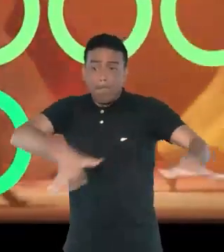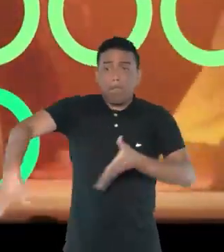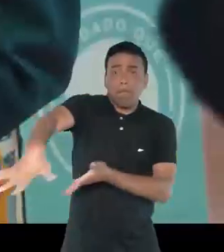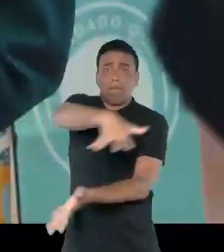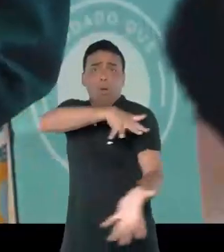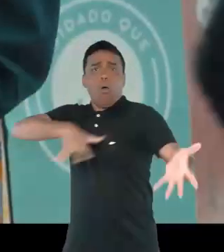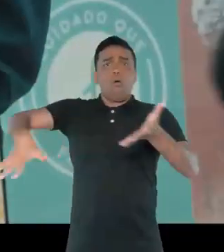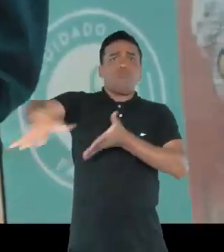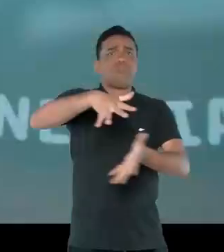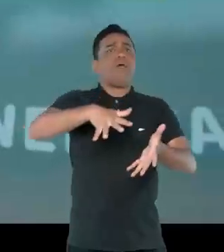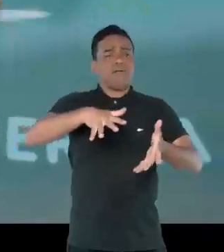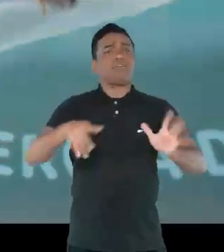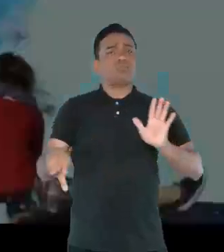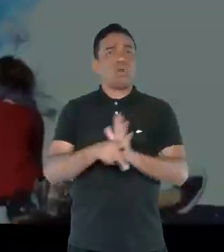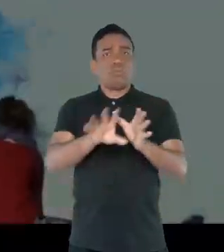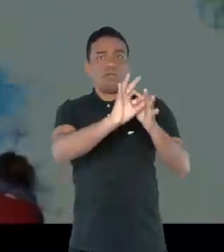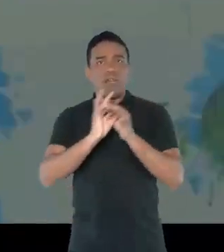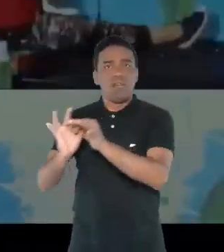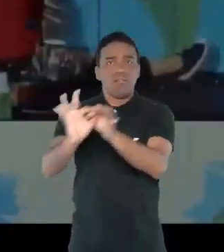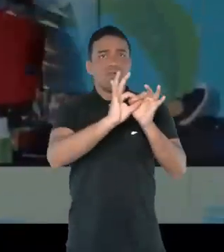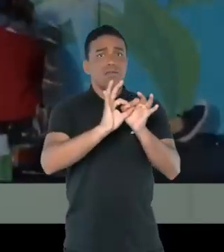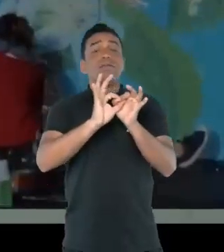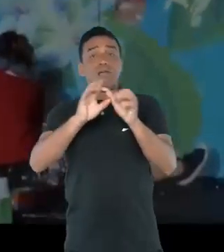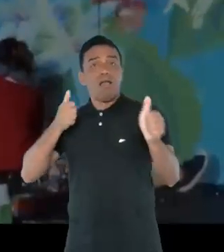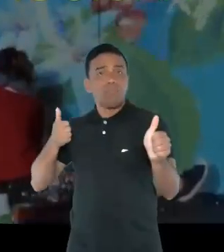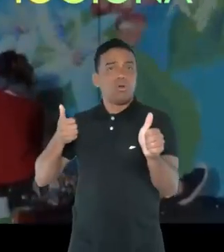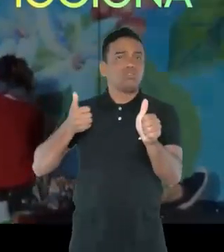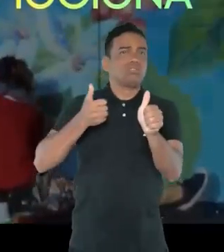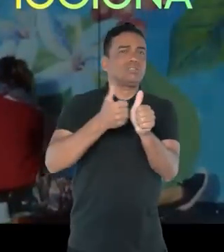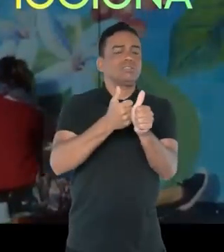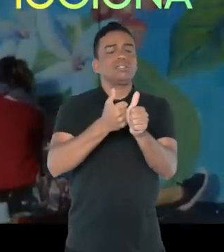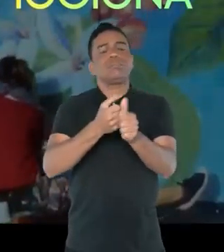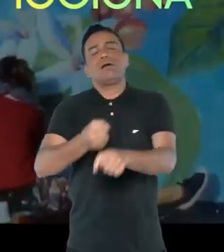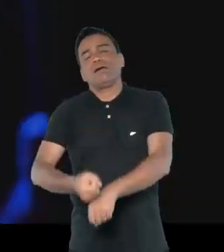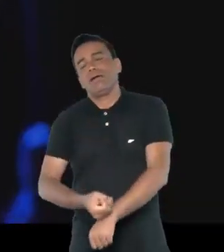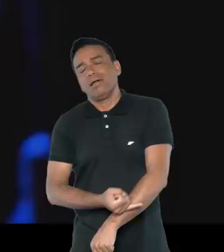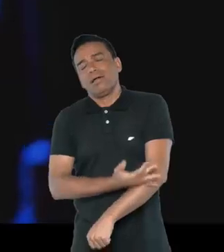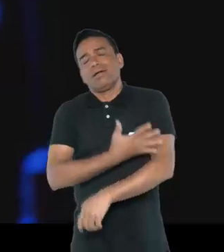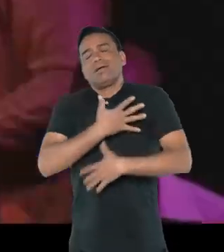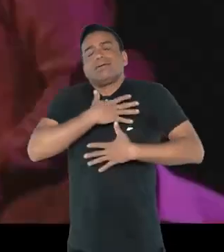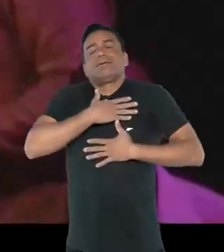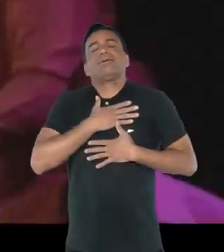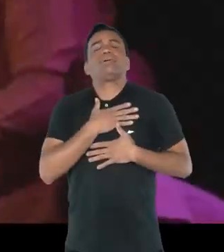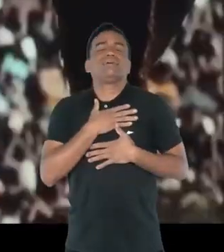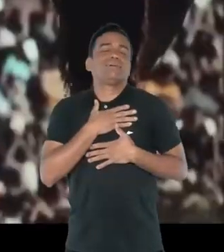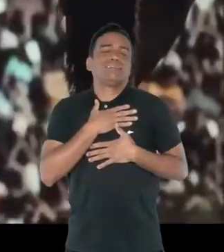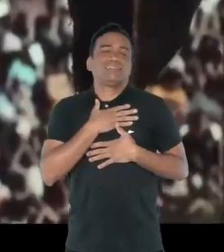musicais, desfiles, festivais e diversos outros eventos culturais.